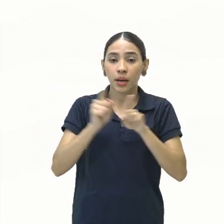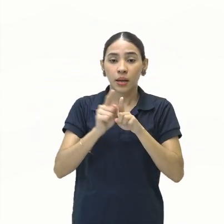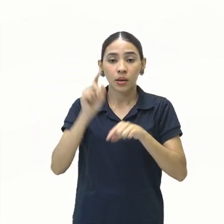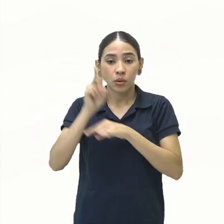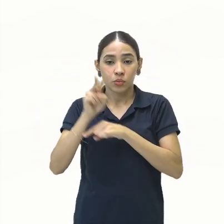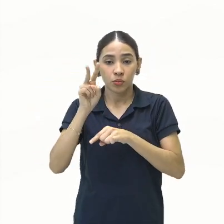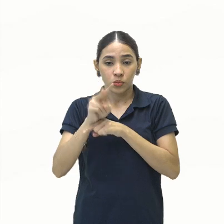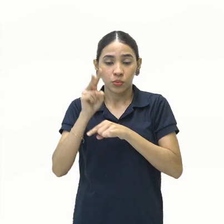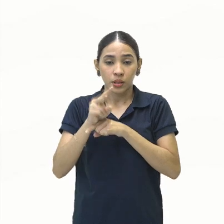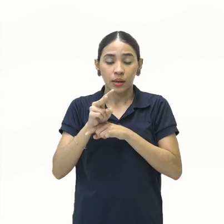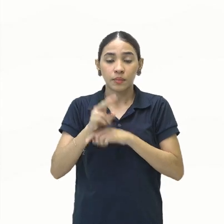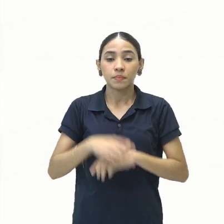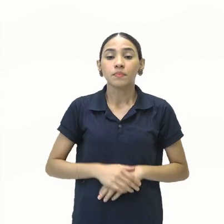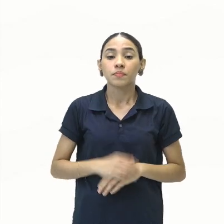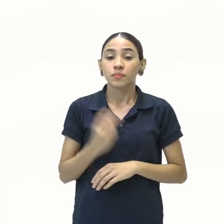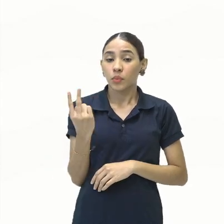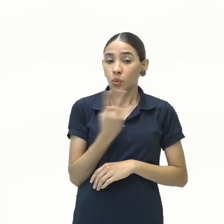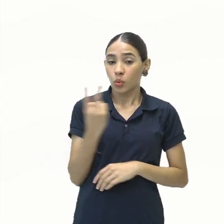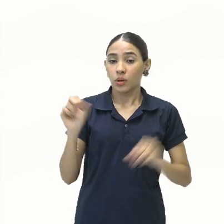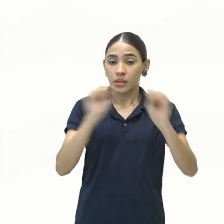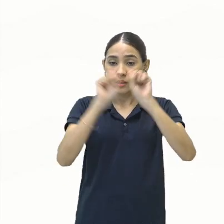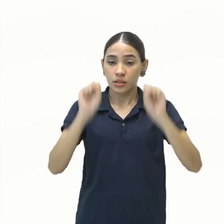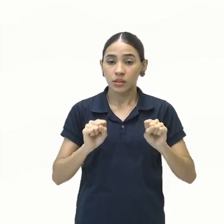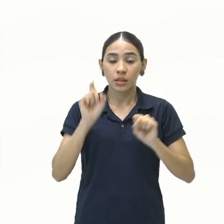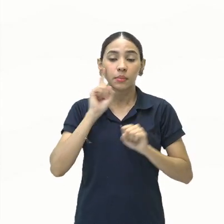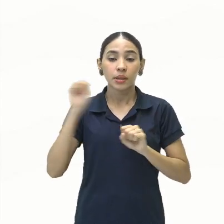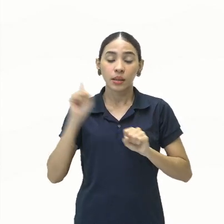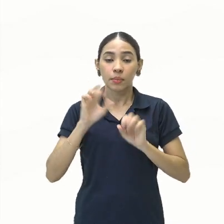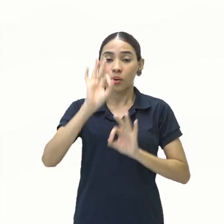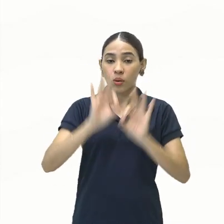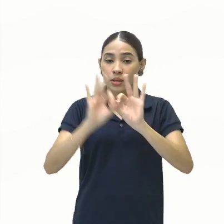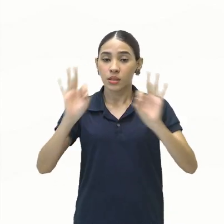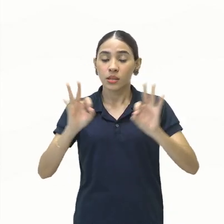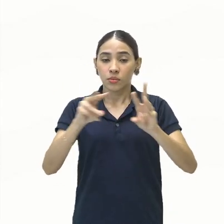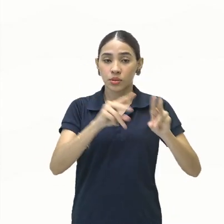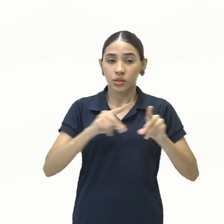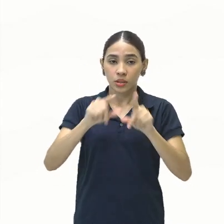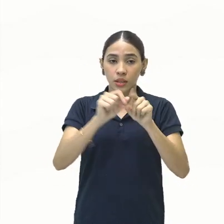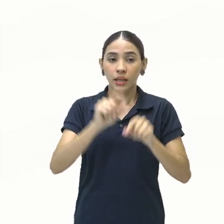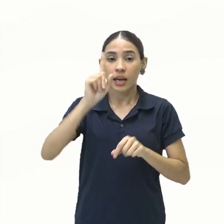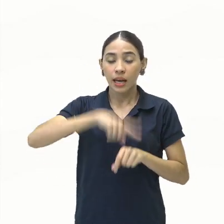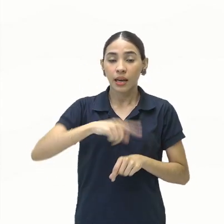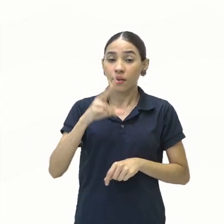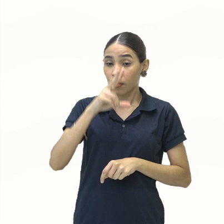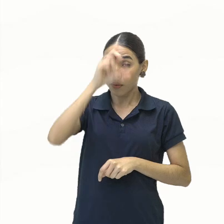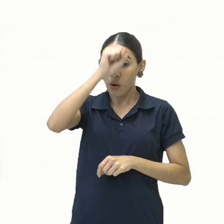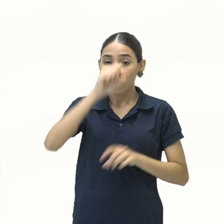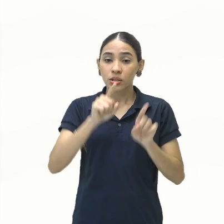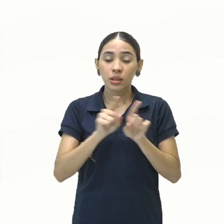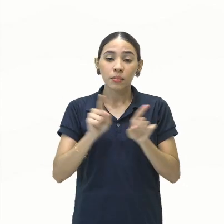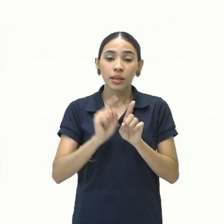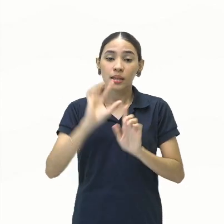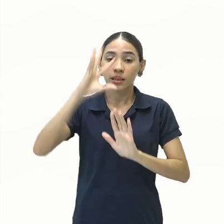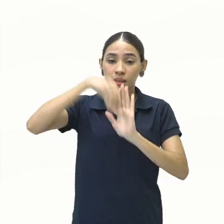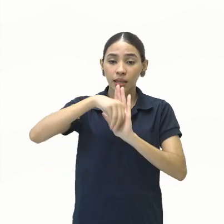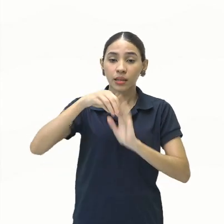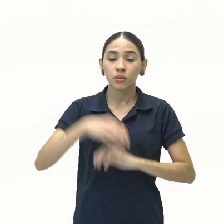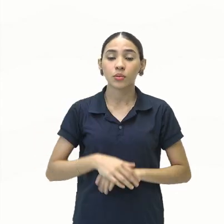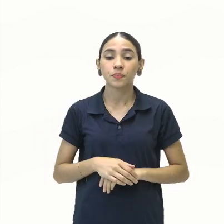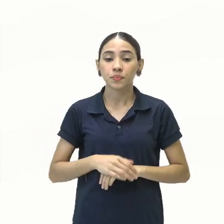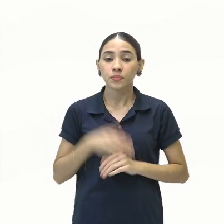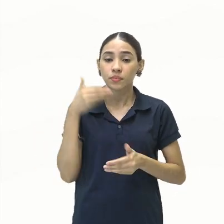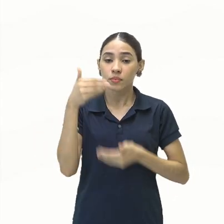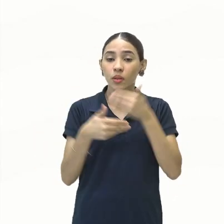cultivar. Então, esses dois sistemas, essas duas divisões de terra, elas estão presentes dentro